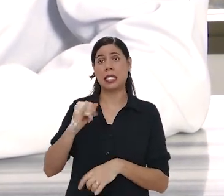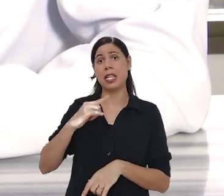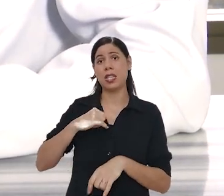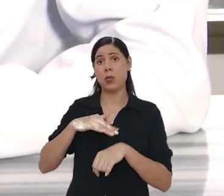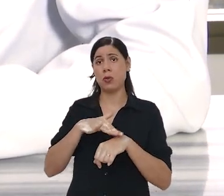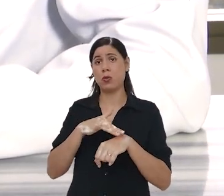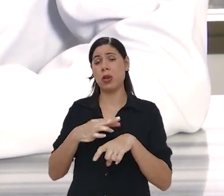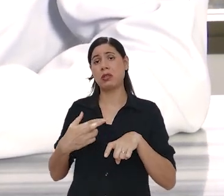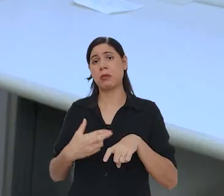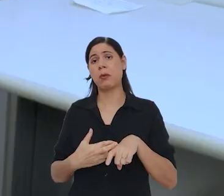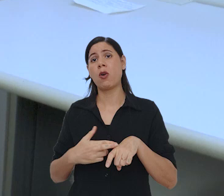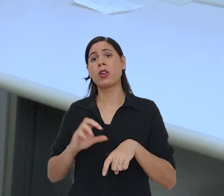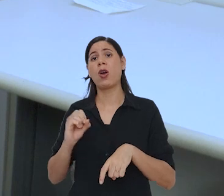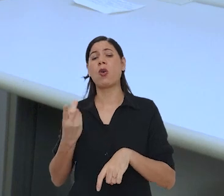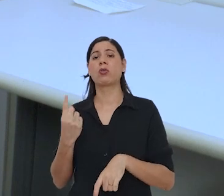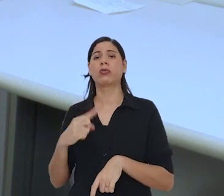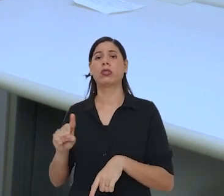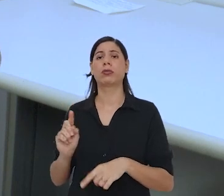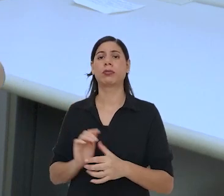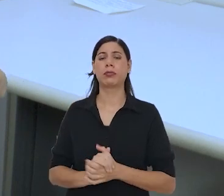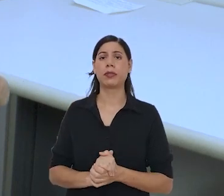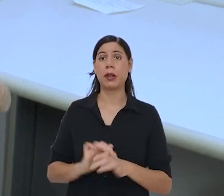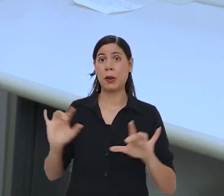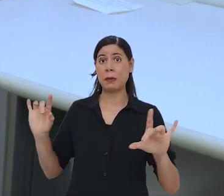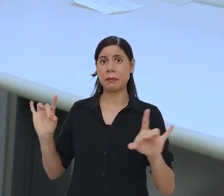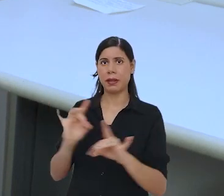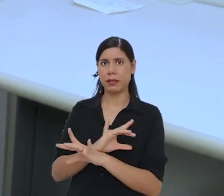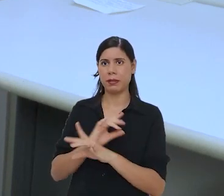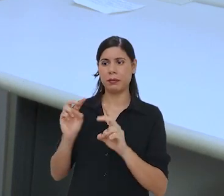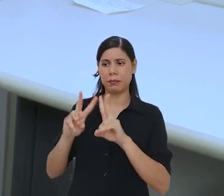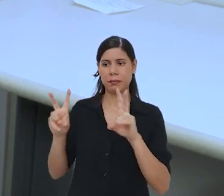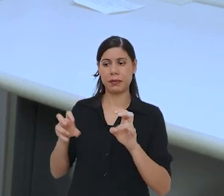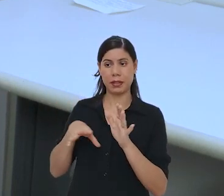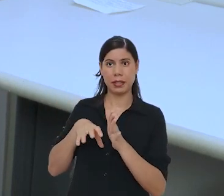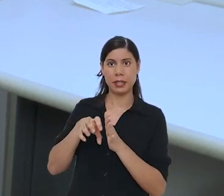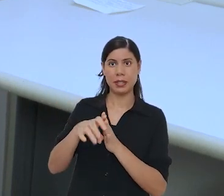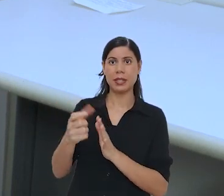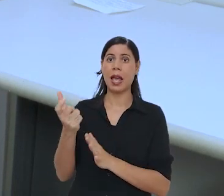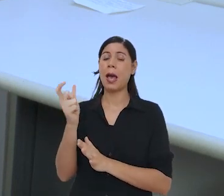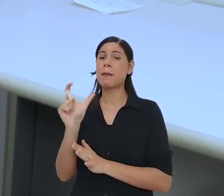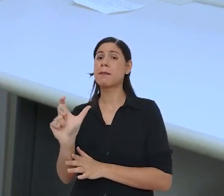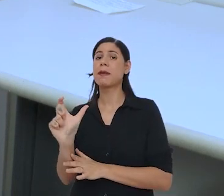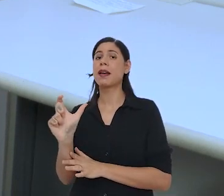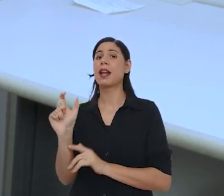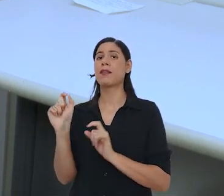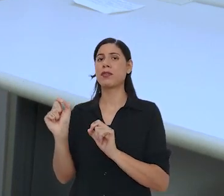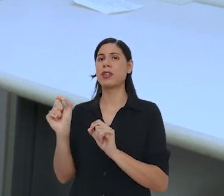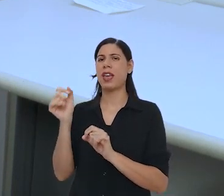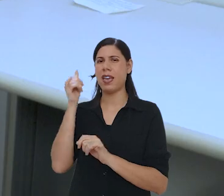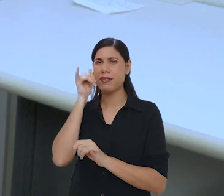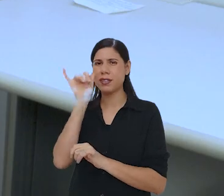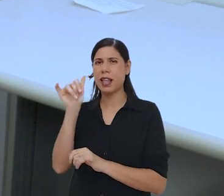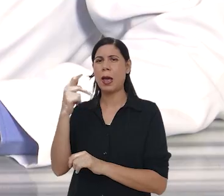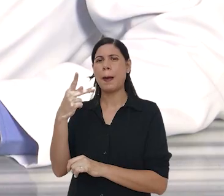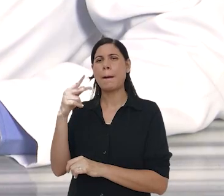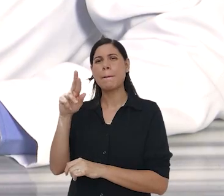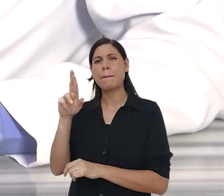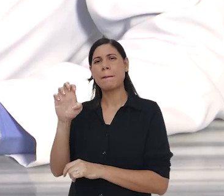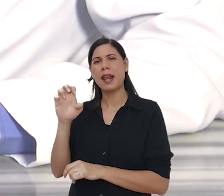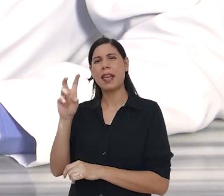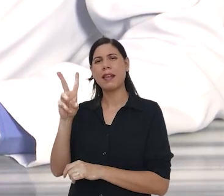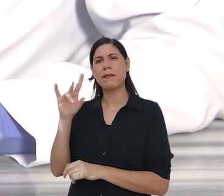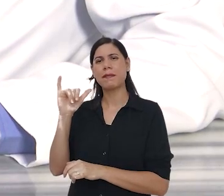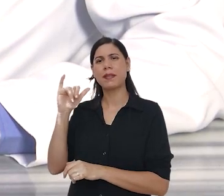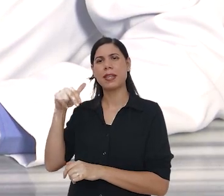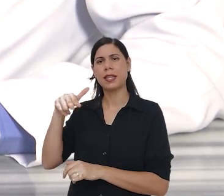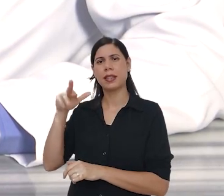próstata ou não com esses parâmetros. Doutor, para a gente finalizar, em matéria de câncer, a palavra-chave é a prevenção? O que mais